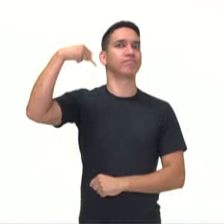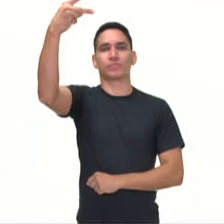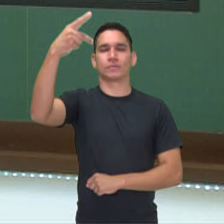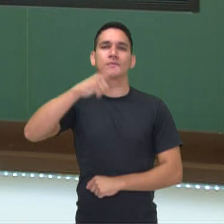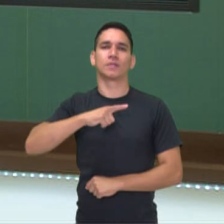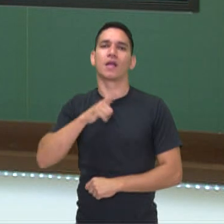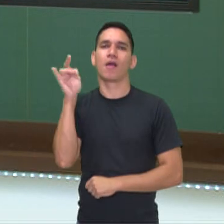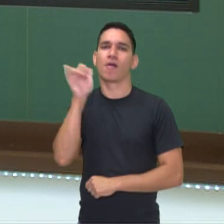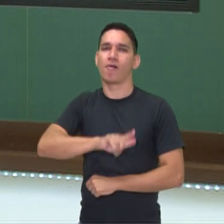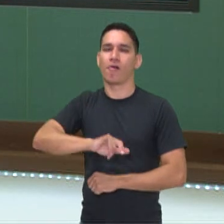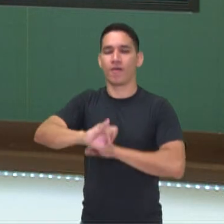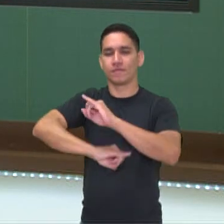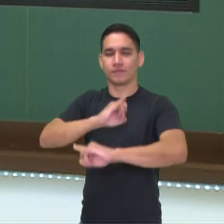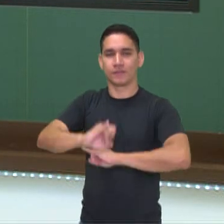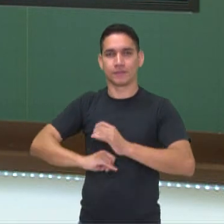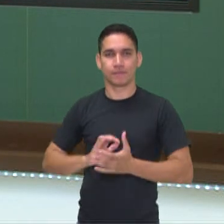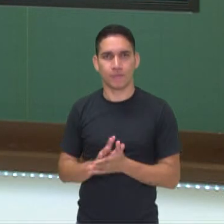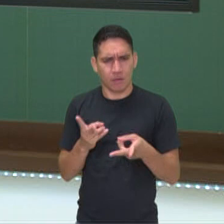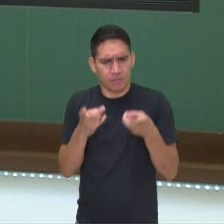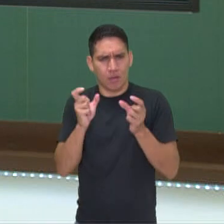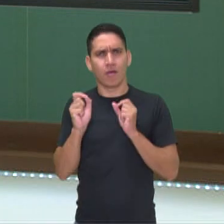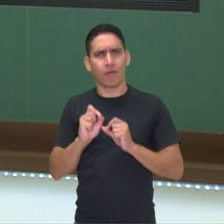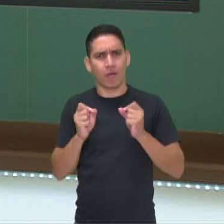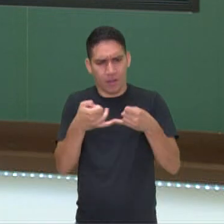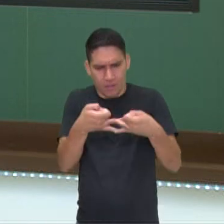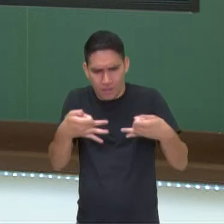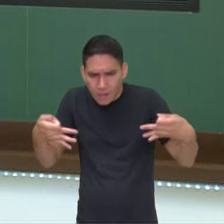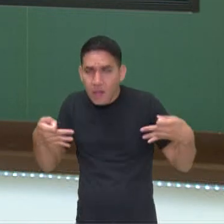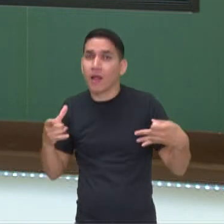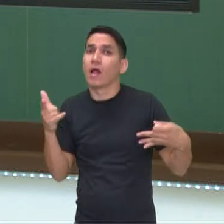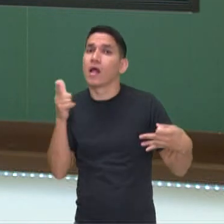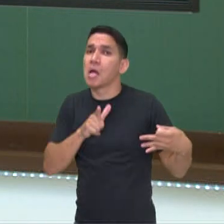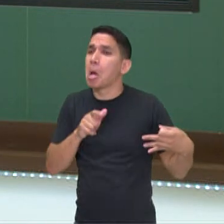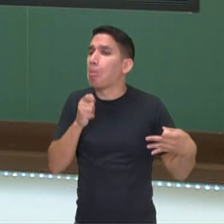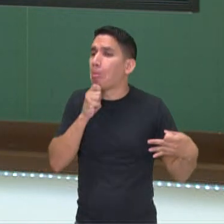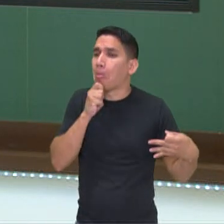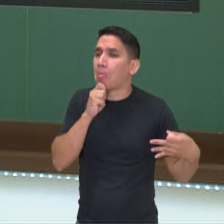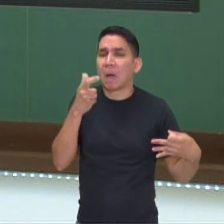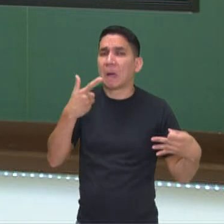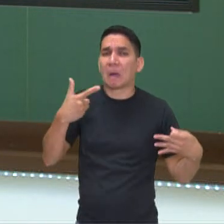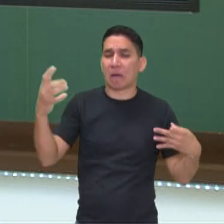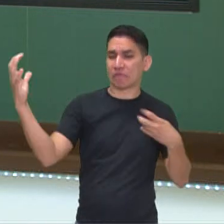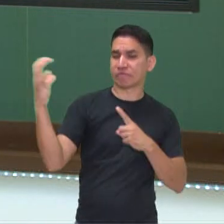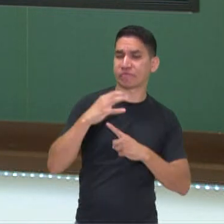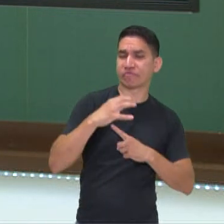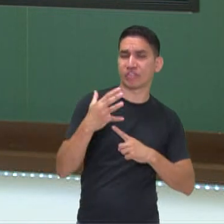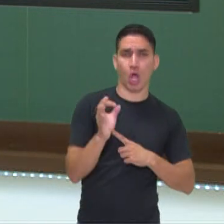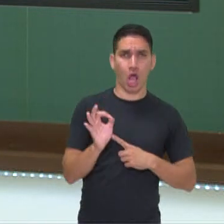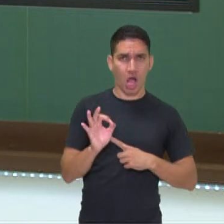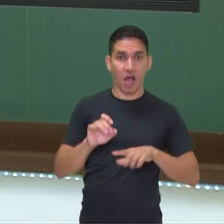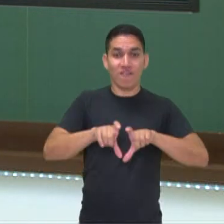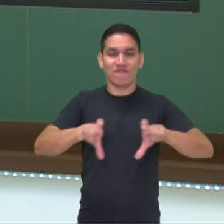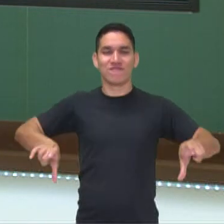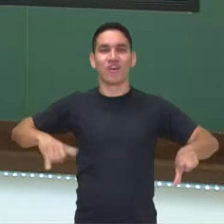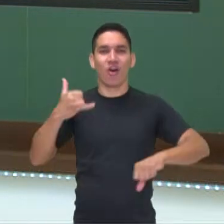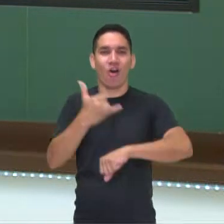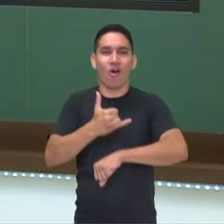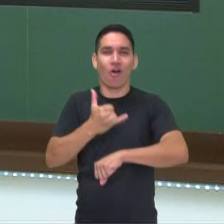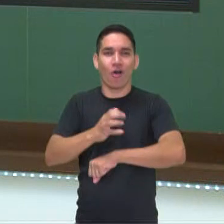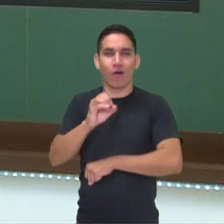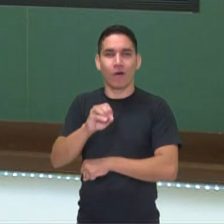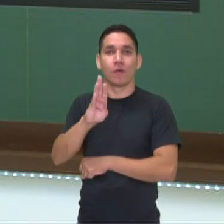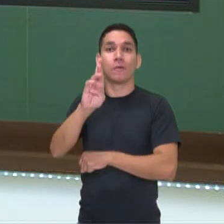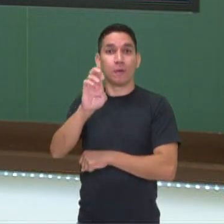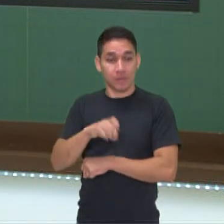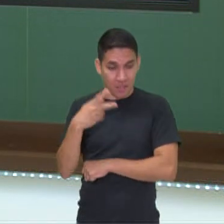internet. Então a gente percebe que a fibra óptica ela não está sujeita a essas interferências, que o fio de cobre, que o cabeamento de cobre,